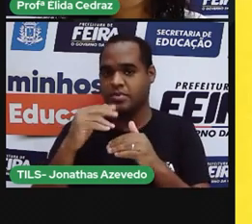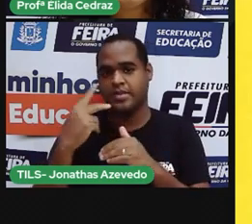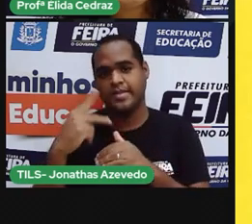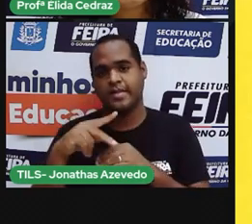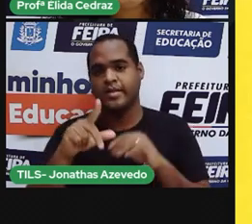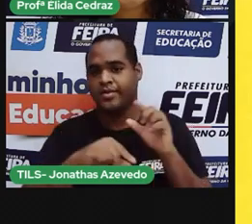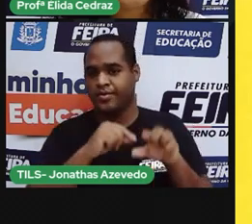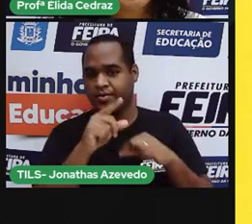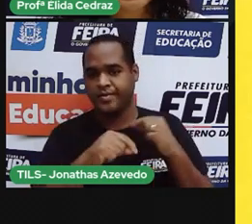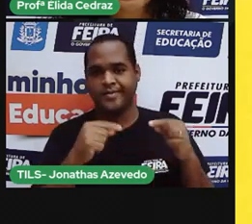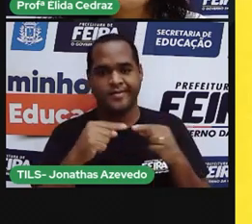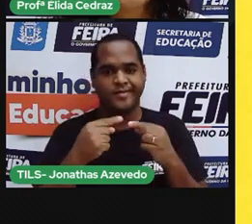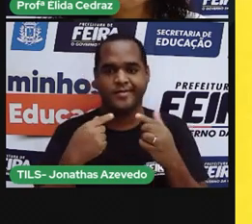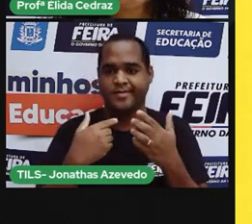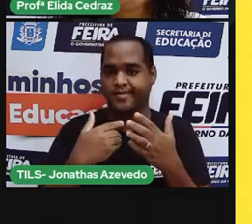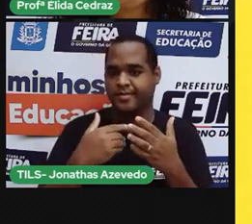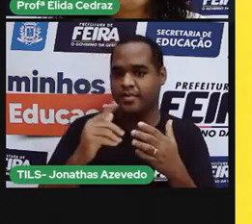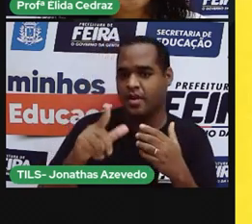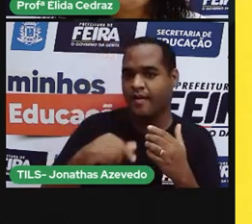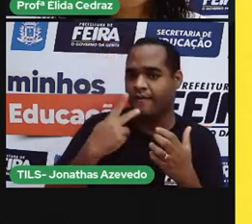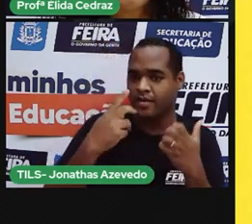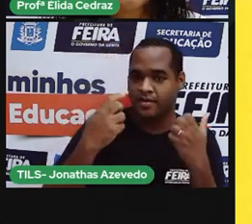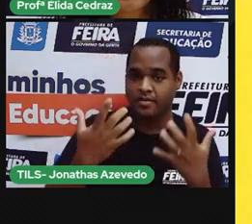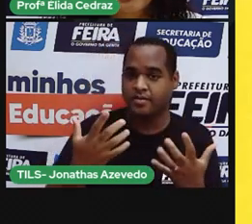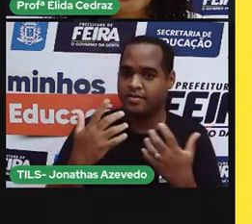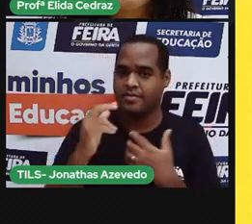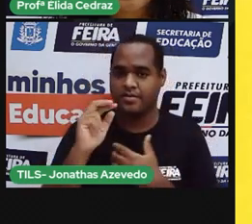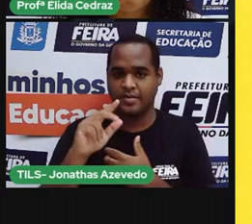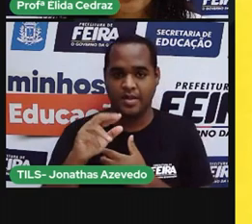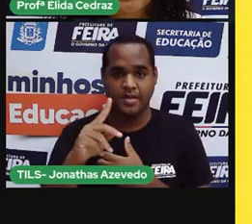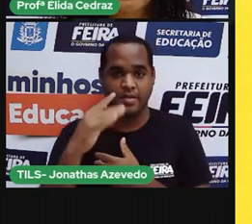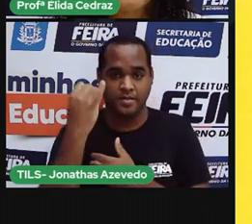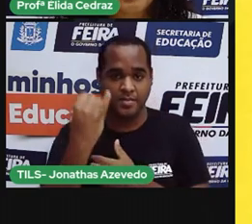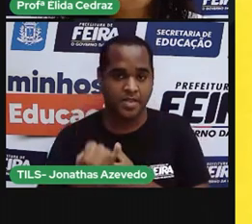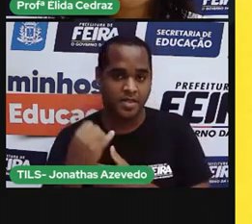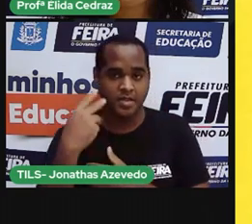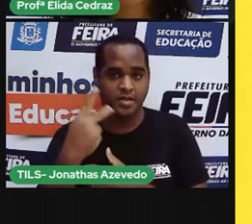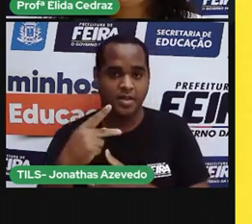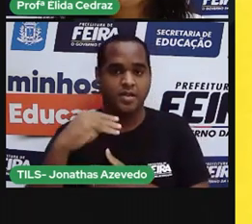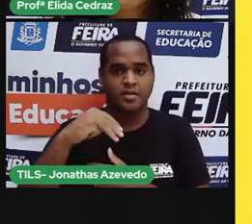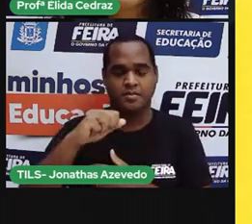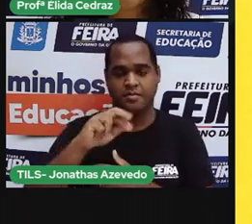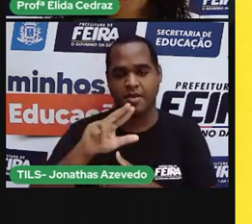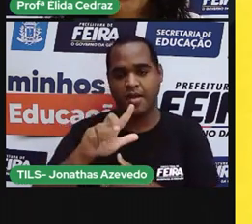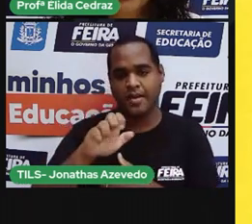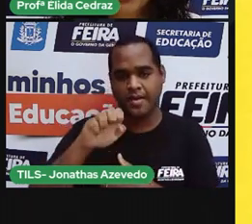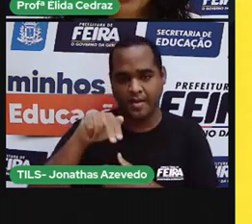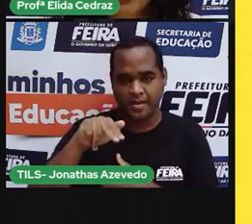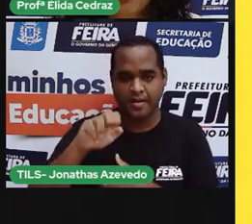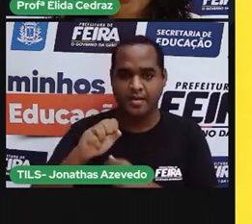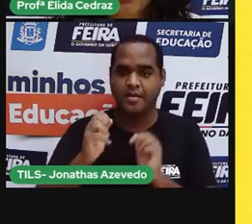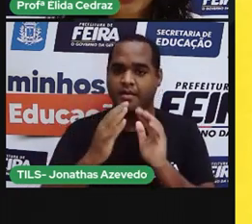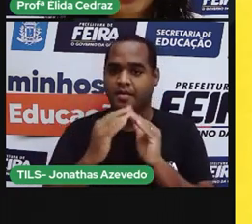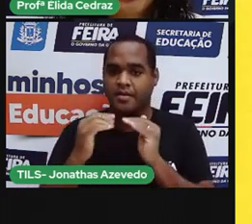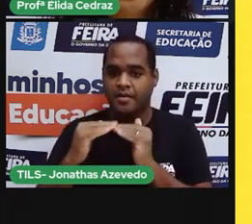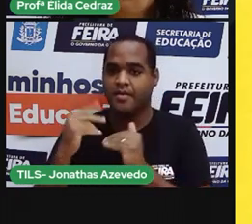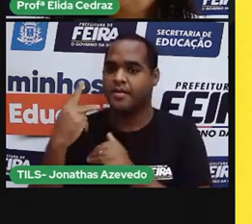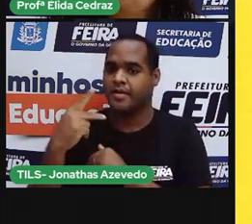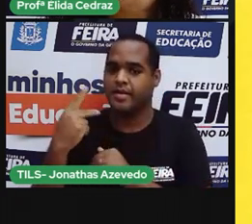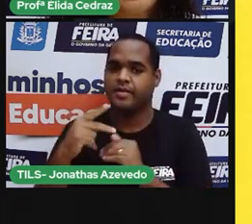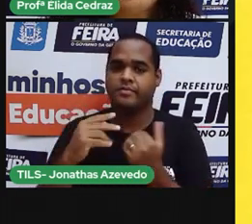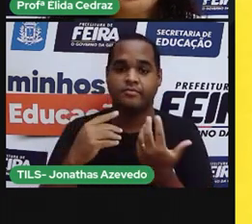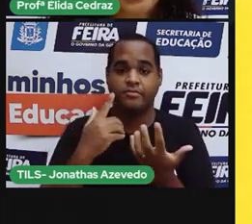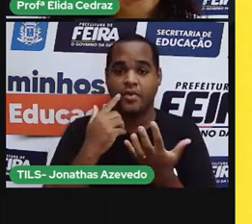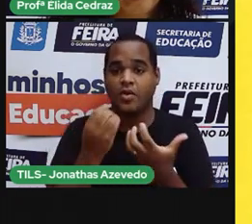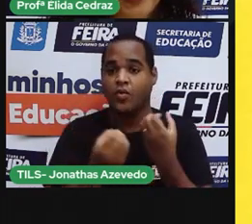escolheu sem pestanejar a Irma. A magrela da Marlene pediu duas bolas de creme. E